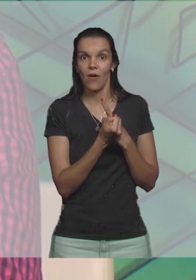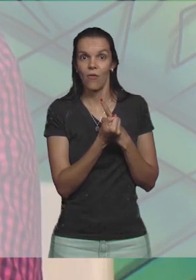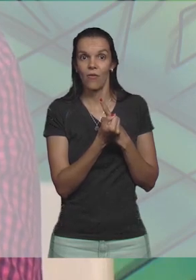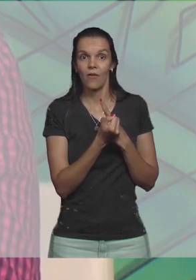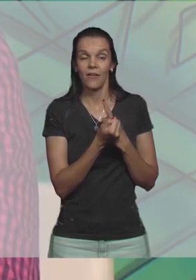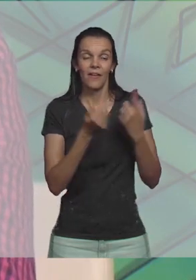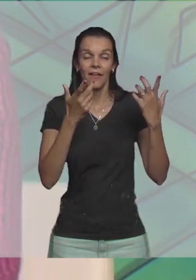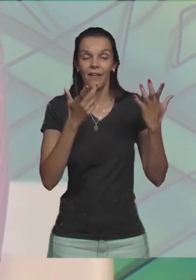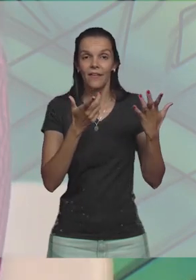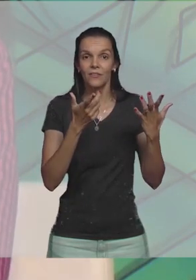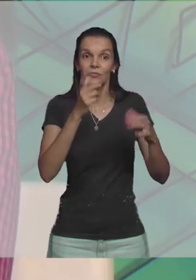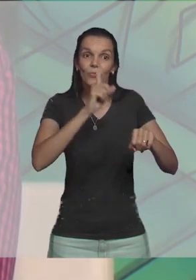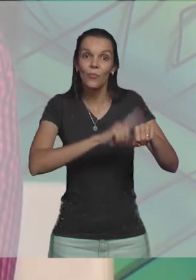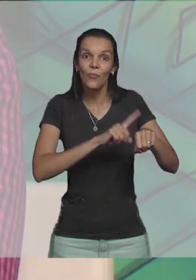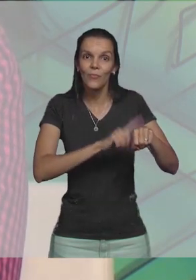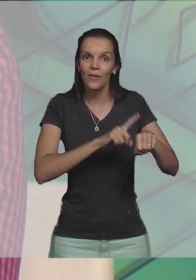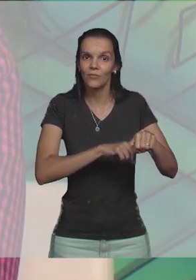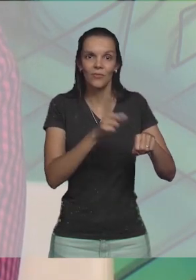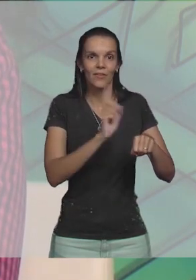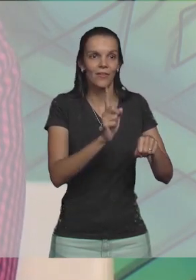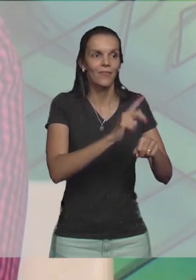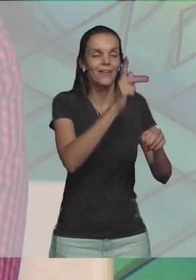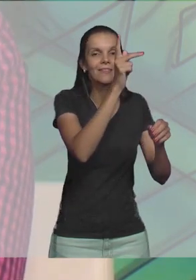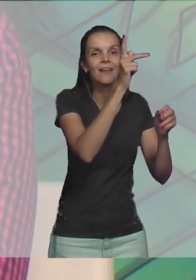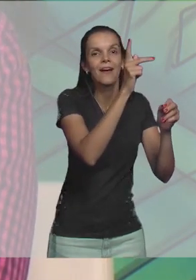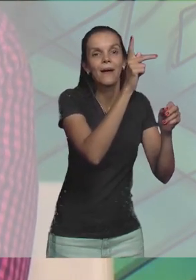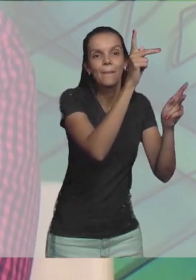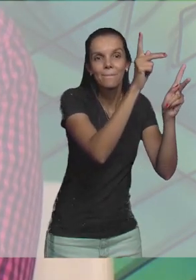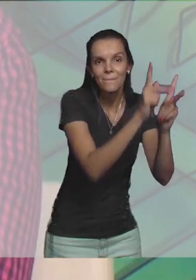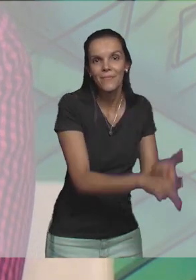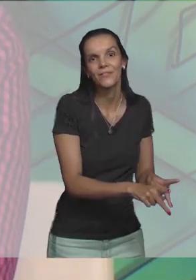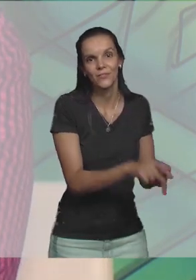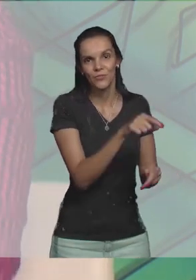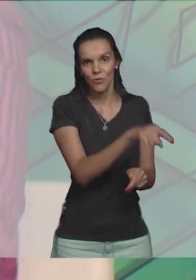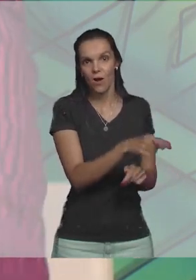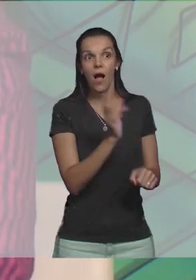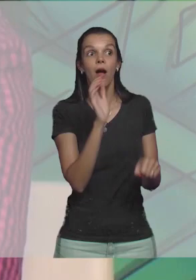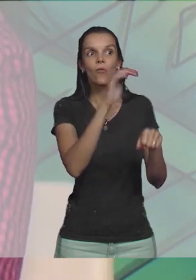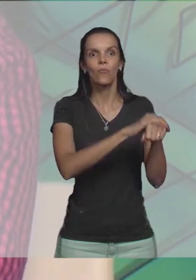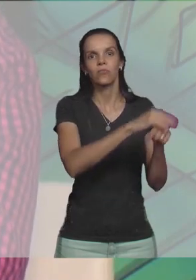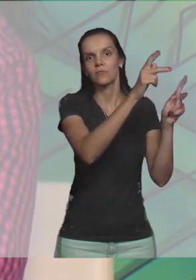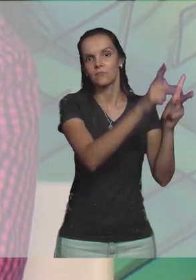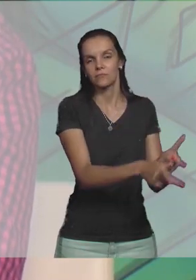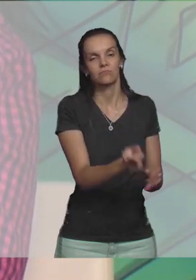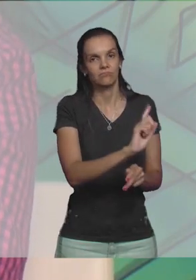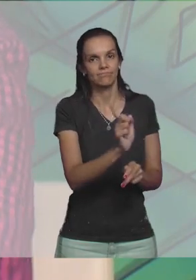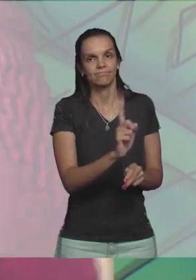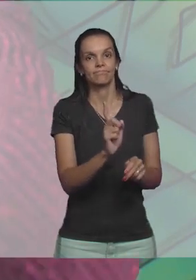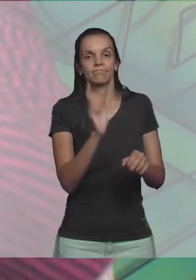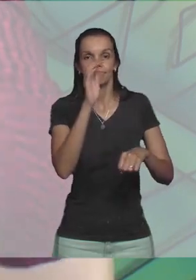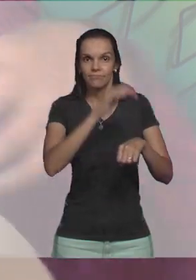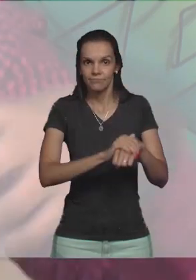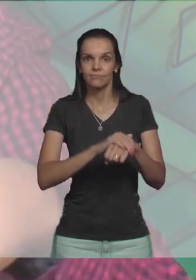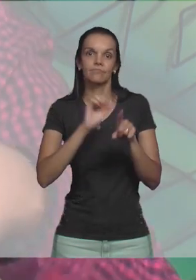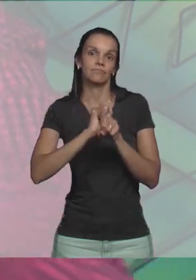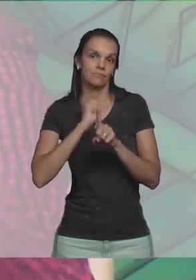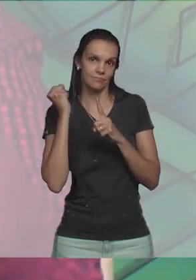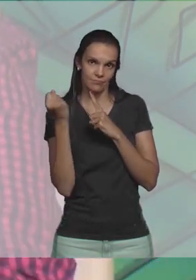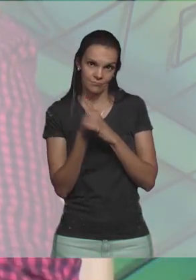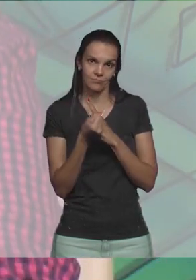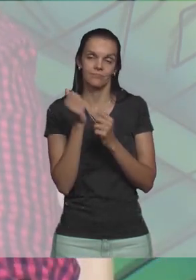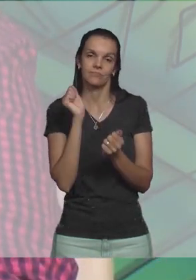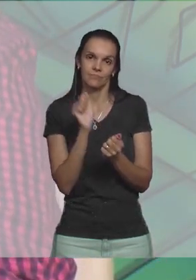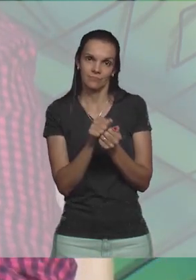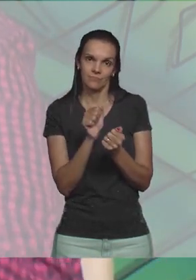gente tende a colocar na pessoa, né? Sabe a culpabilização da vítima? A culpa é da pessoa, não, a culpa é da sociedade,